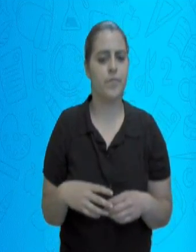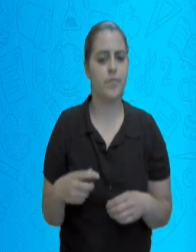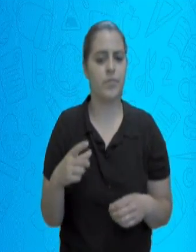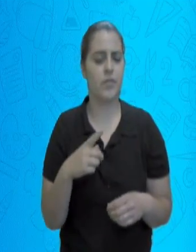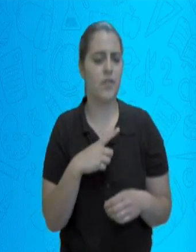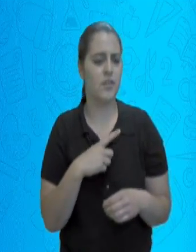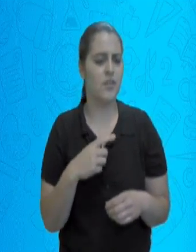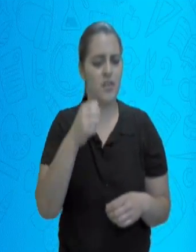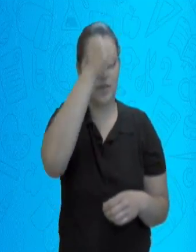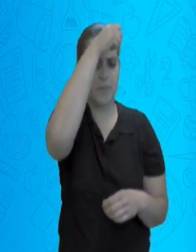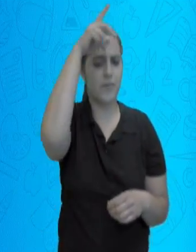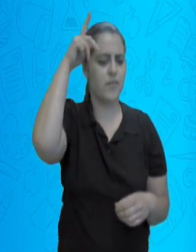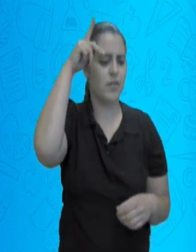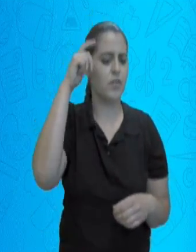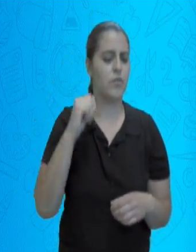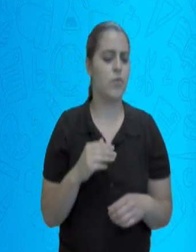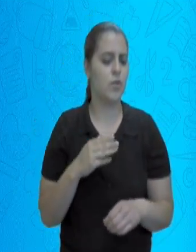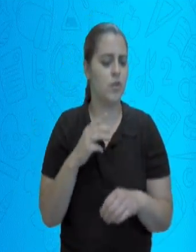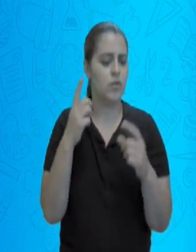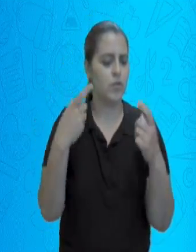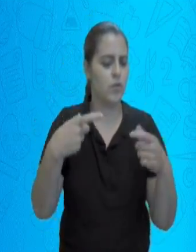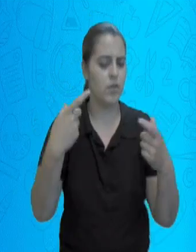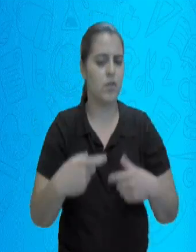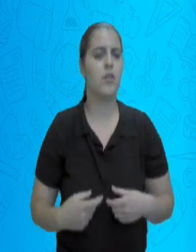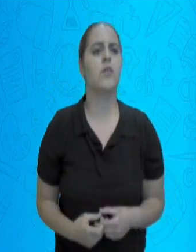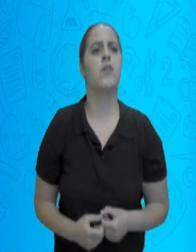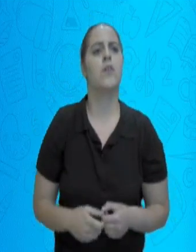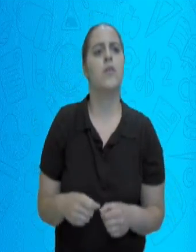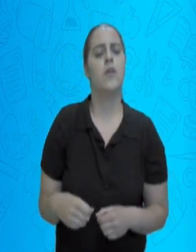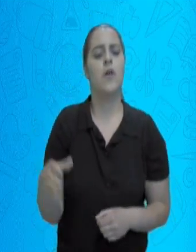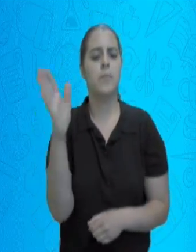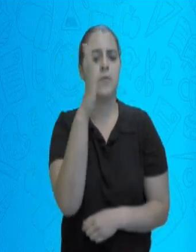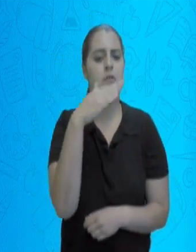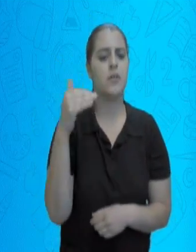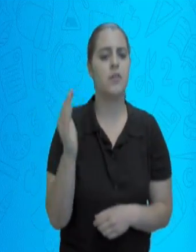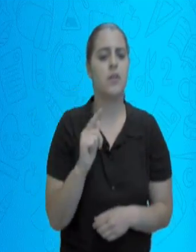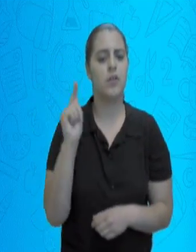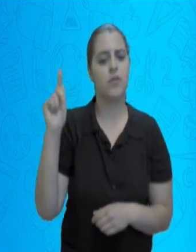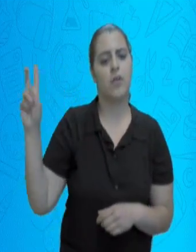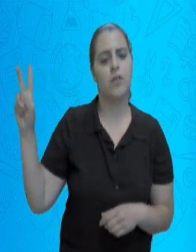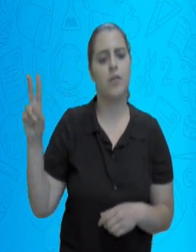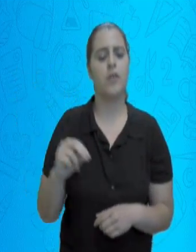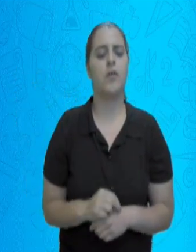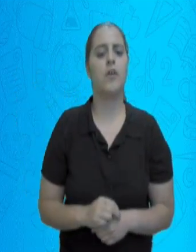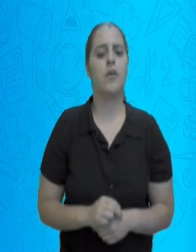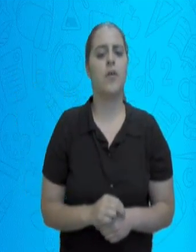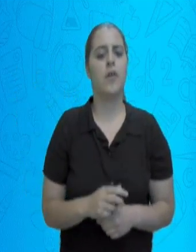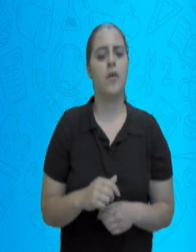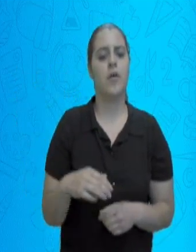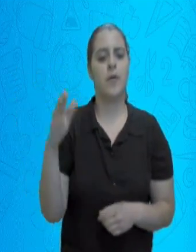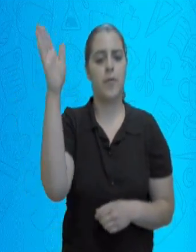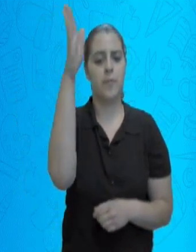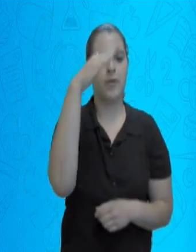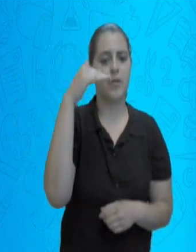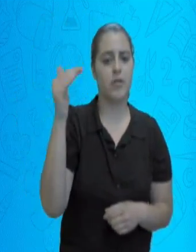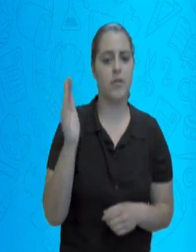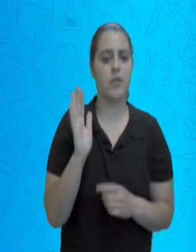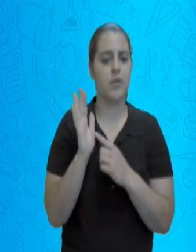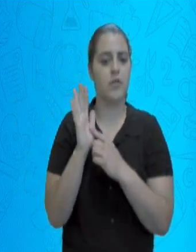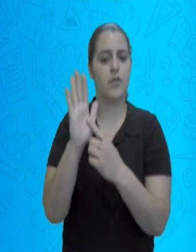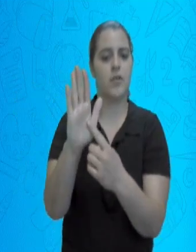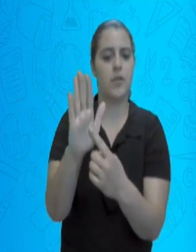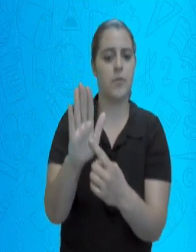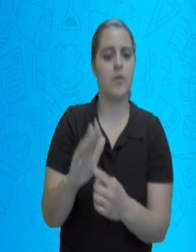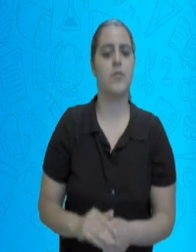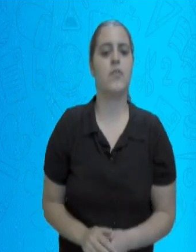que tem a prefeitura mesmo ali. E aí a gente tem a bandeira de Governador Valadares. Então é a bandeira que